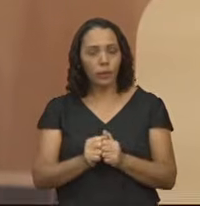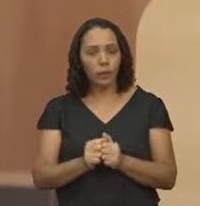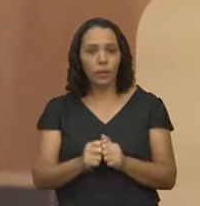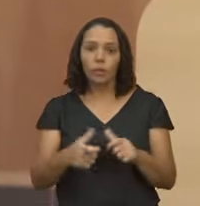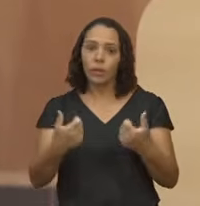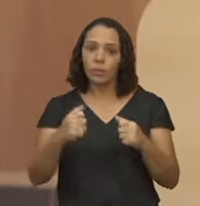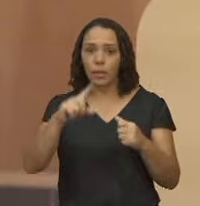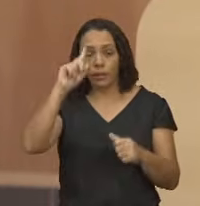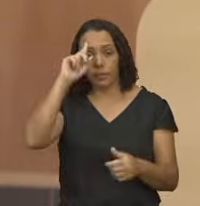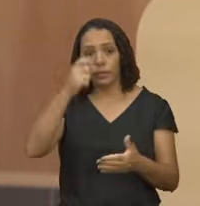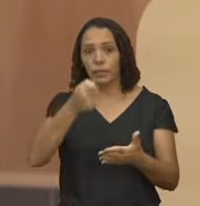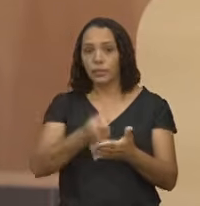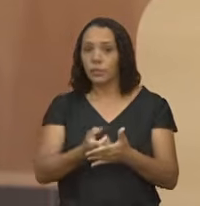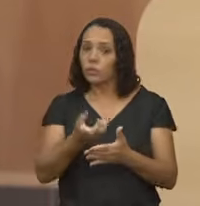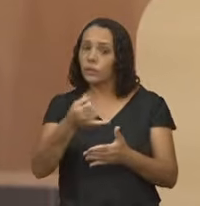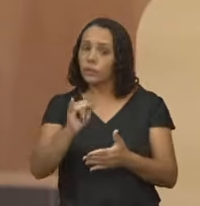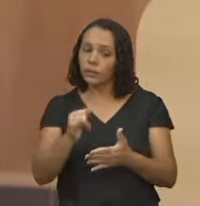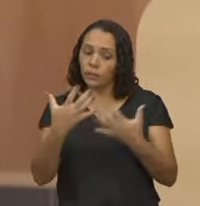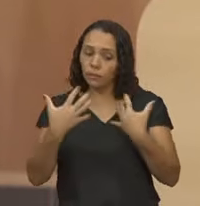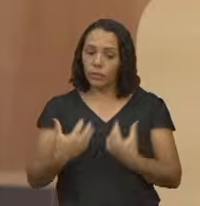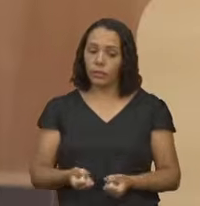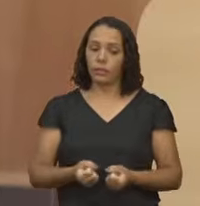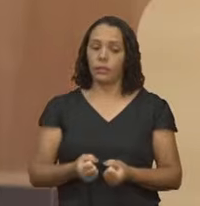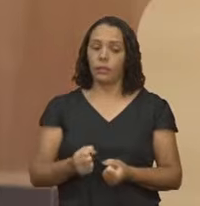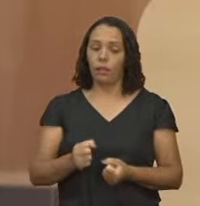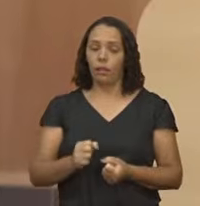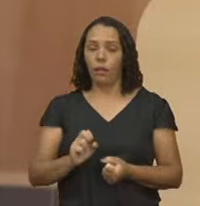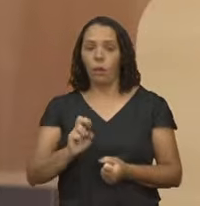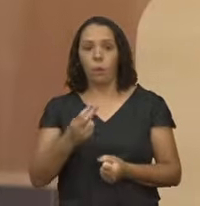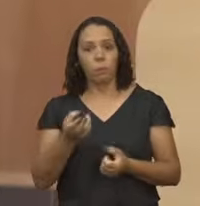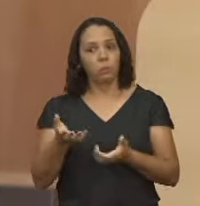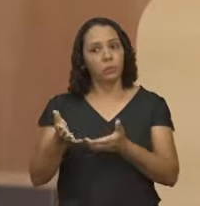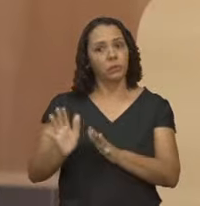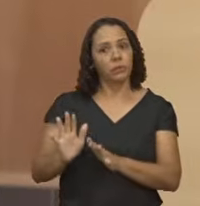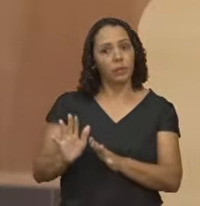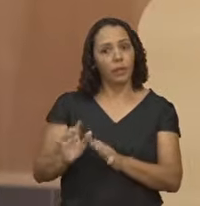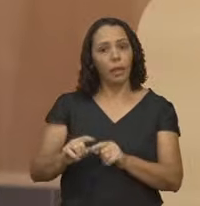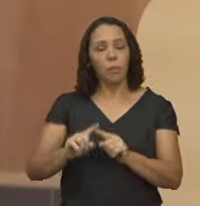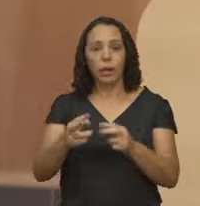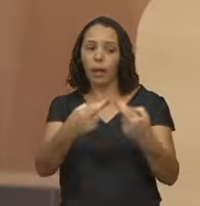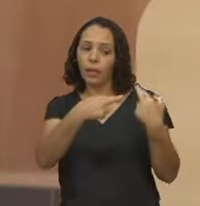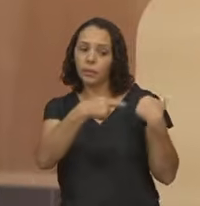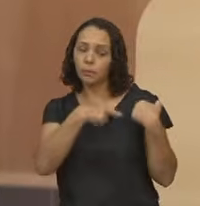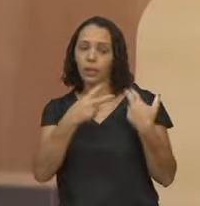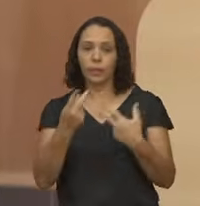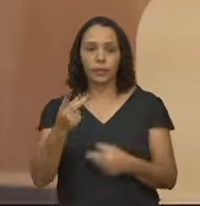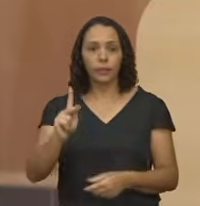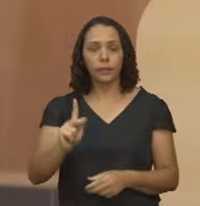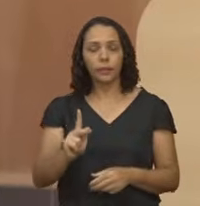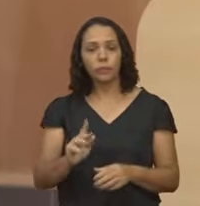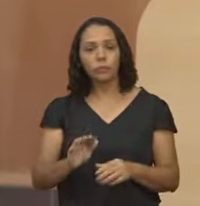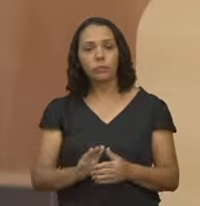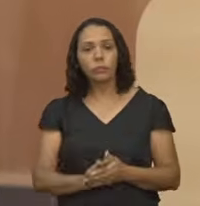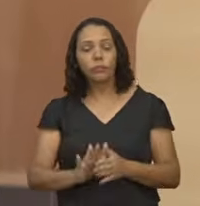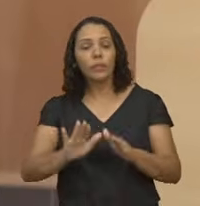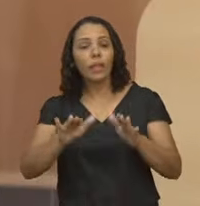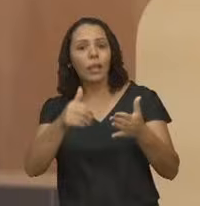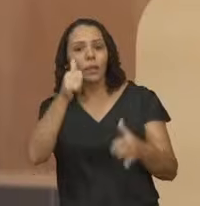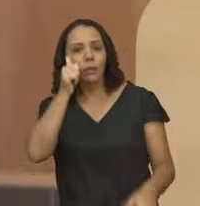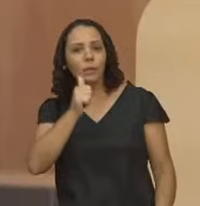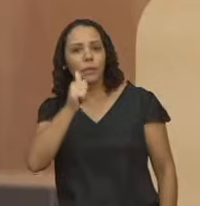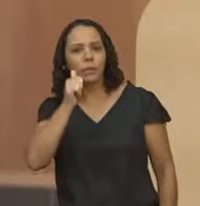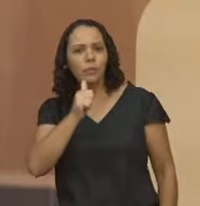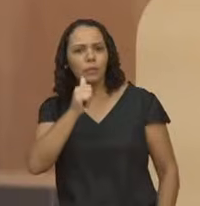deles, mas eles são afetados. E aí, quando a mulher nos conta sobre essa gravidez, ela não tem muito para contar sobre